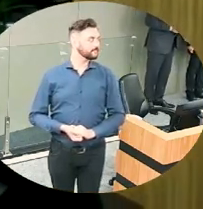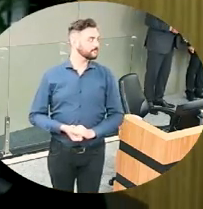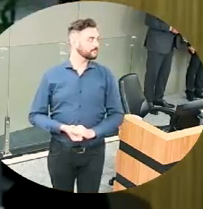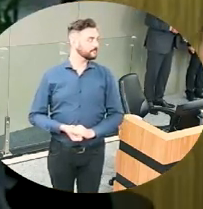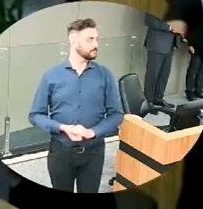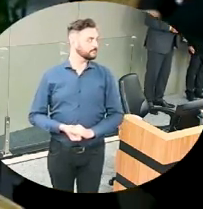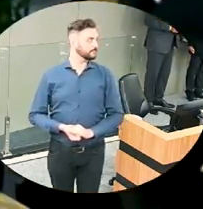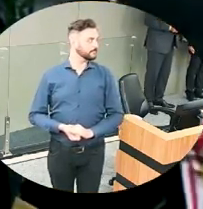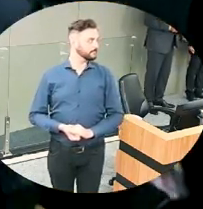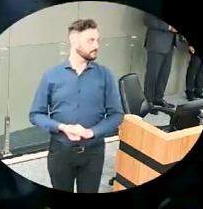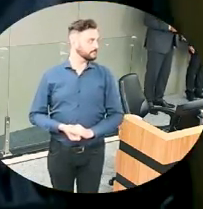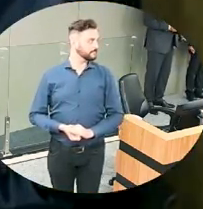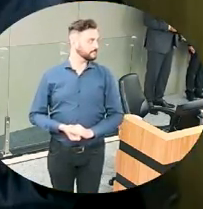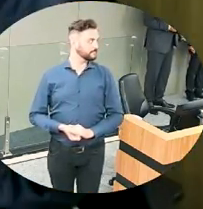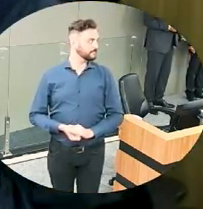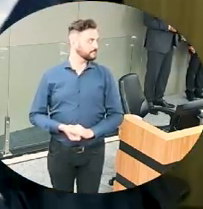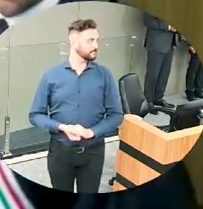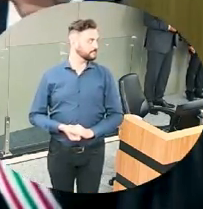no